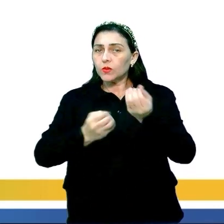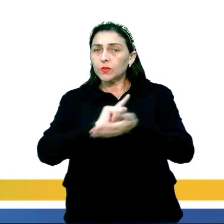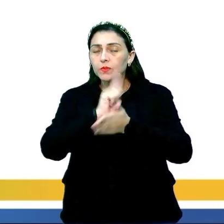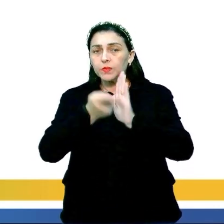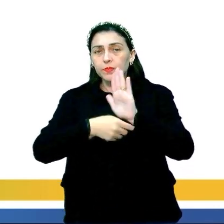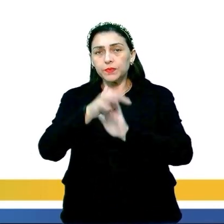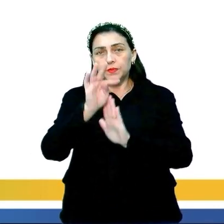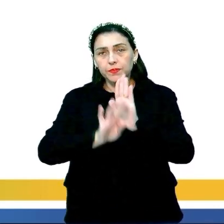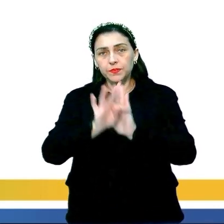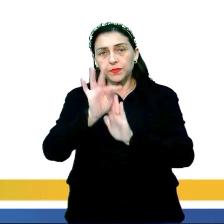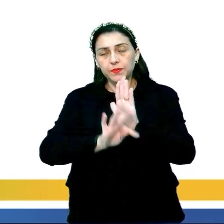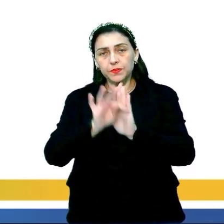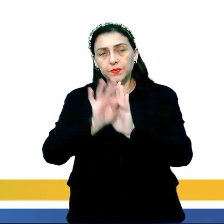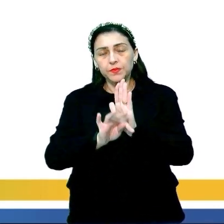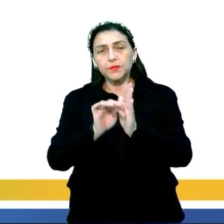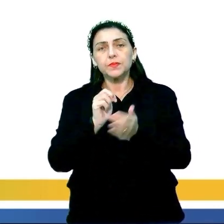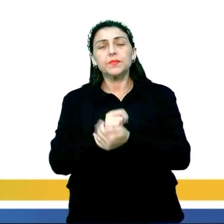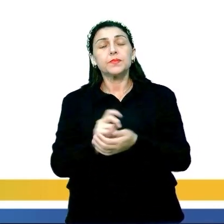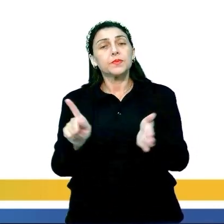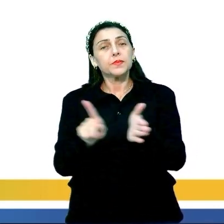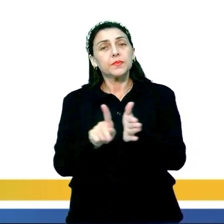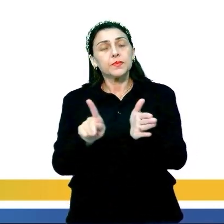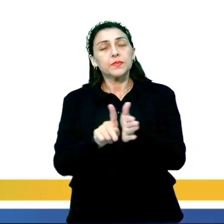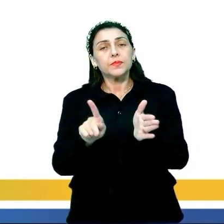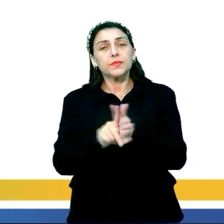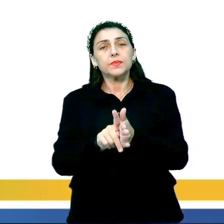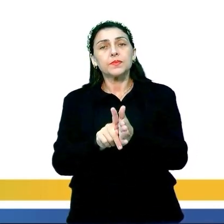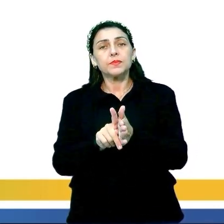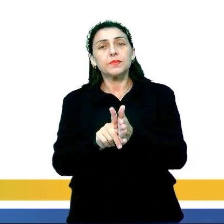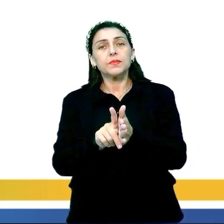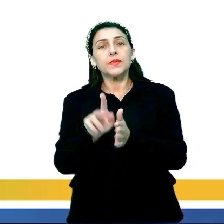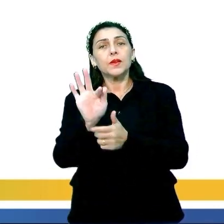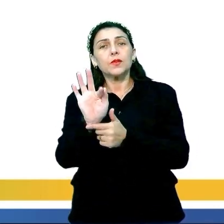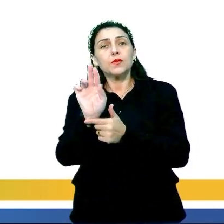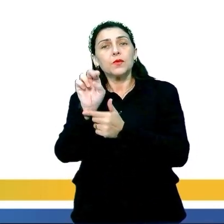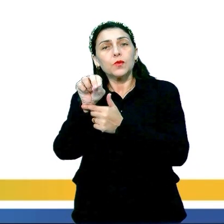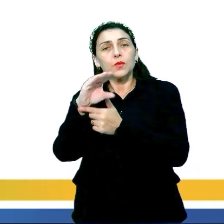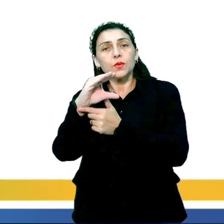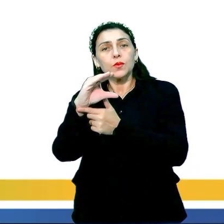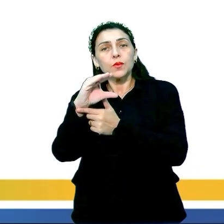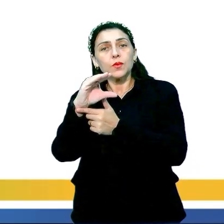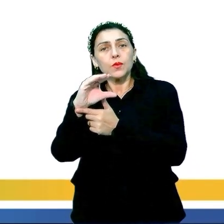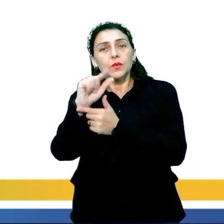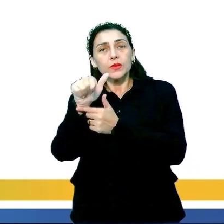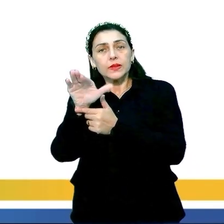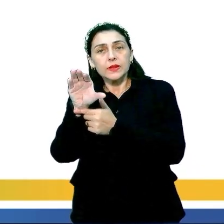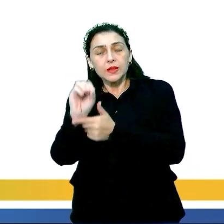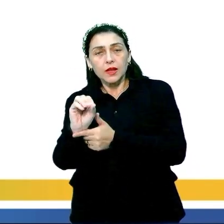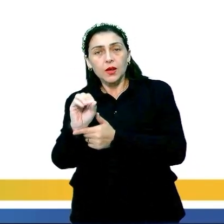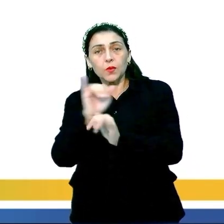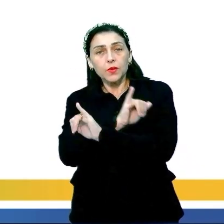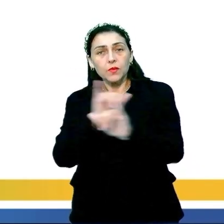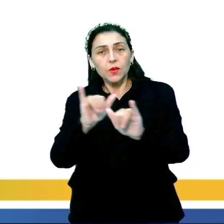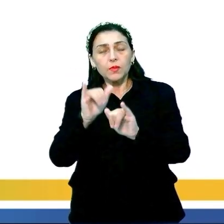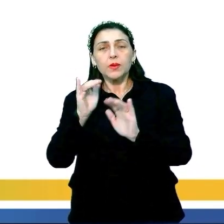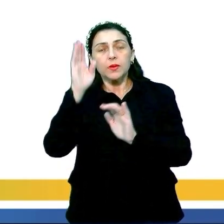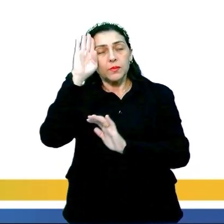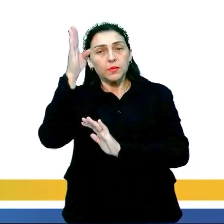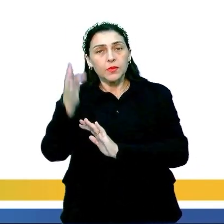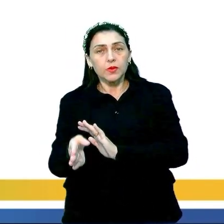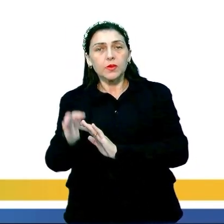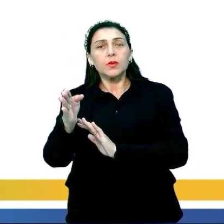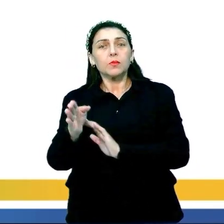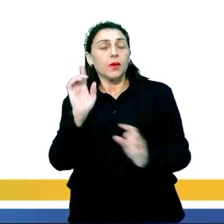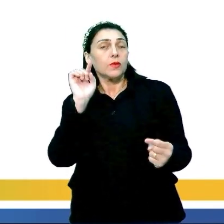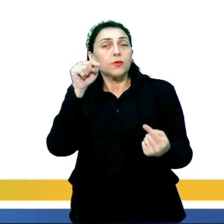gênero textual, ele é marcado especialmente pela função informativa, ou seja, uma das principais